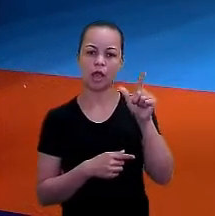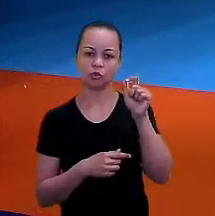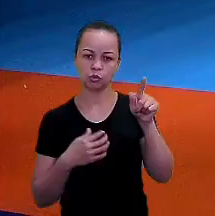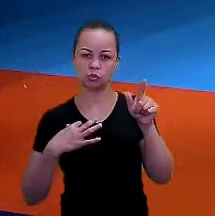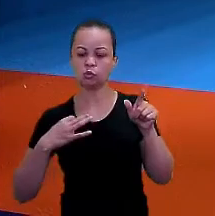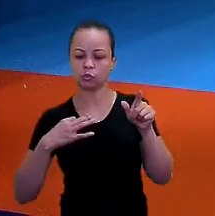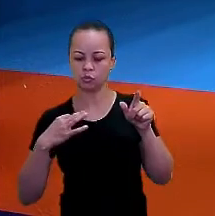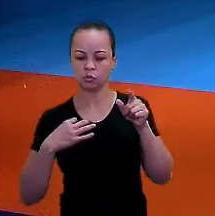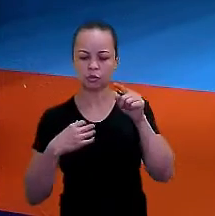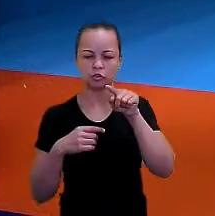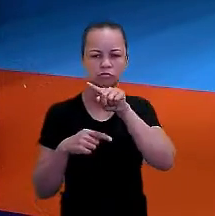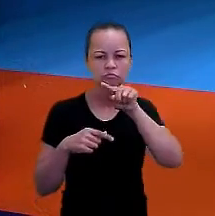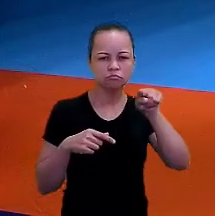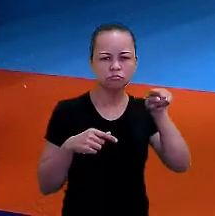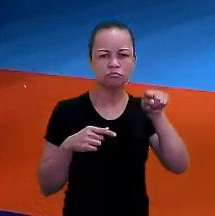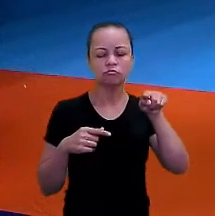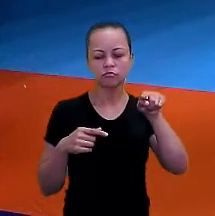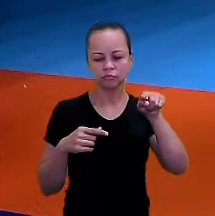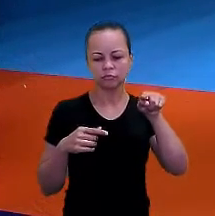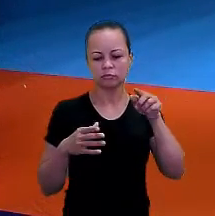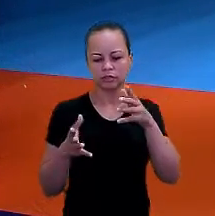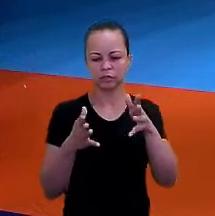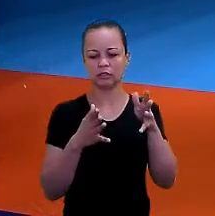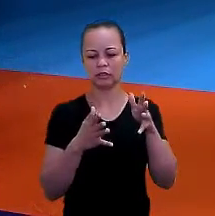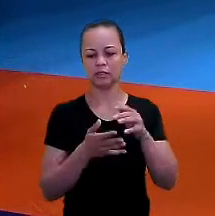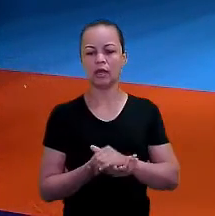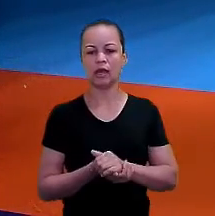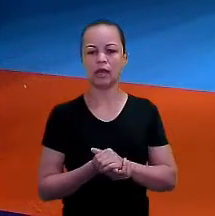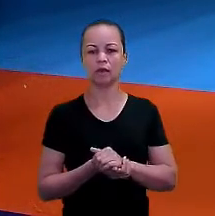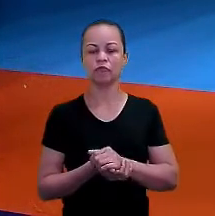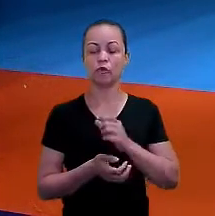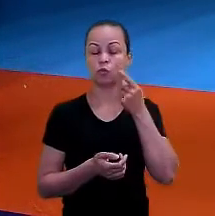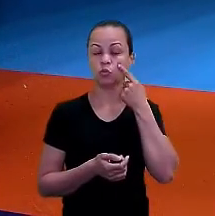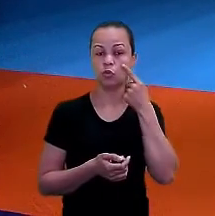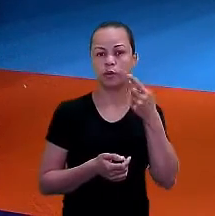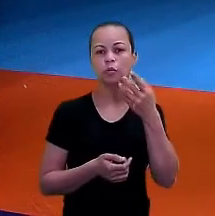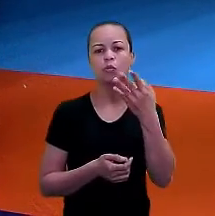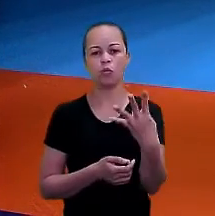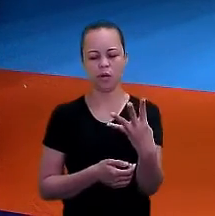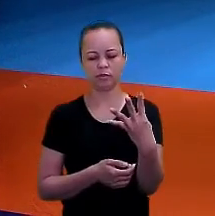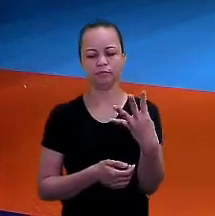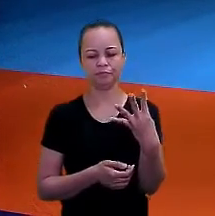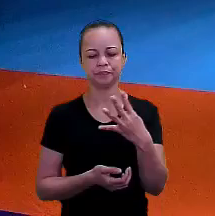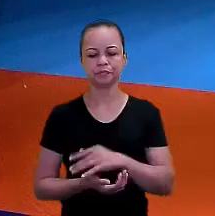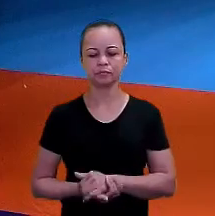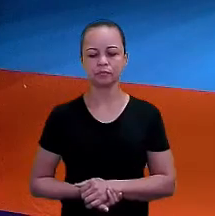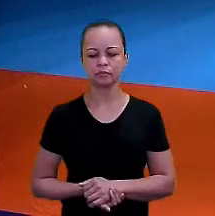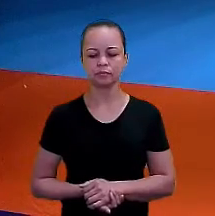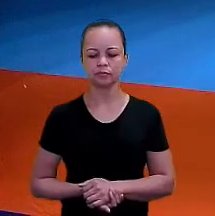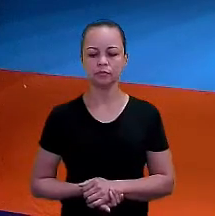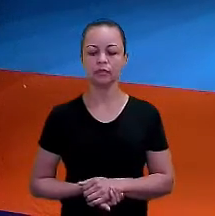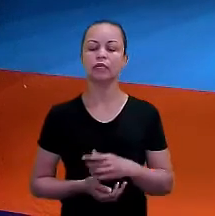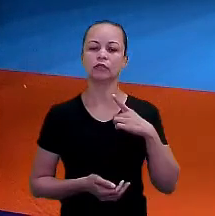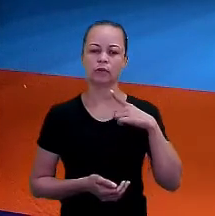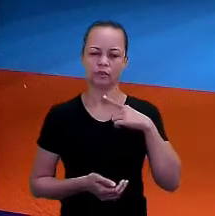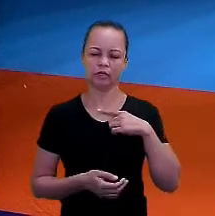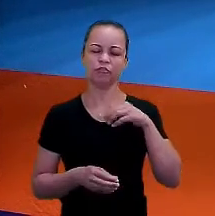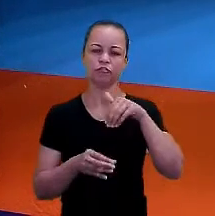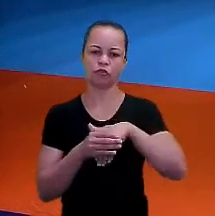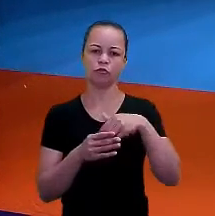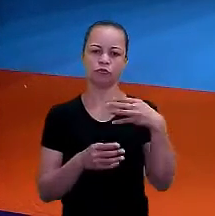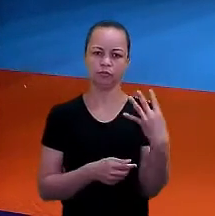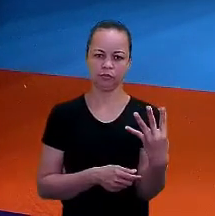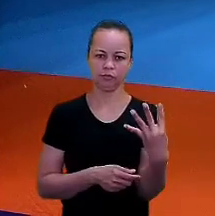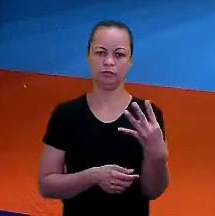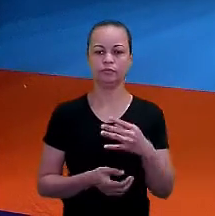ó, puxa aqui com o dedinho e vê onde parou o número, ó, 4, né? Então, ela teve 4 votos,